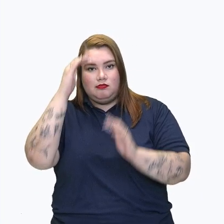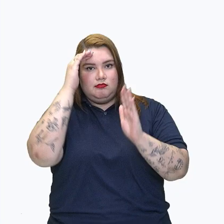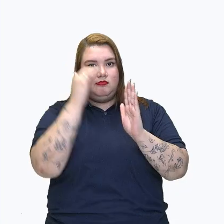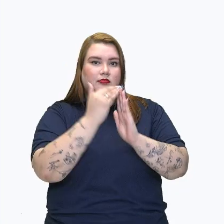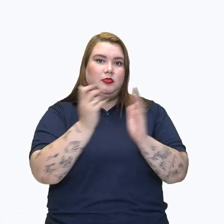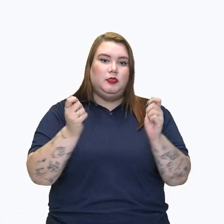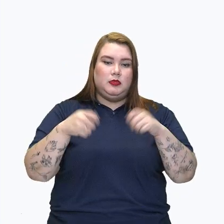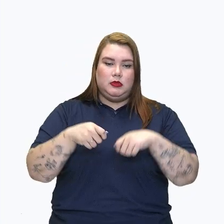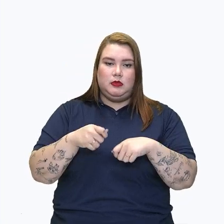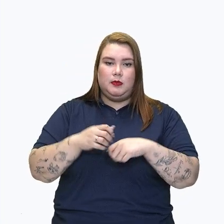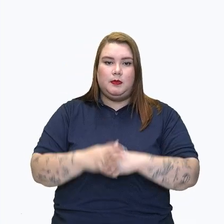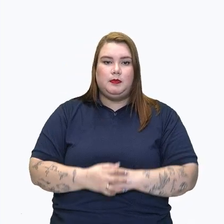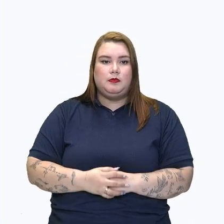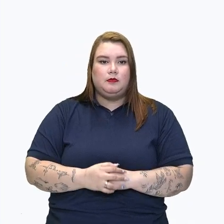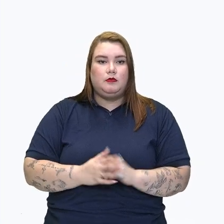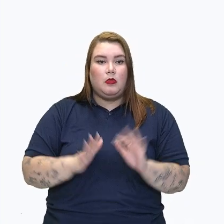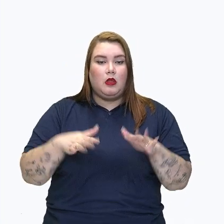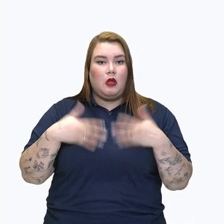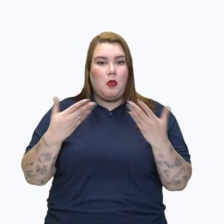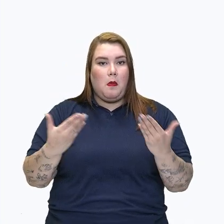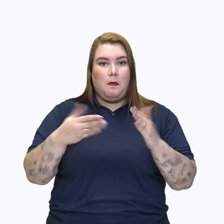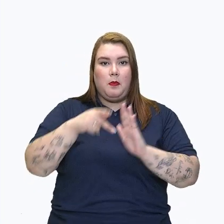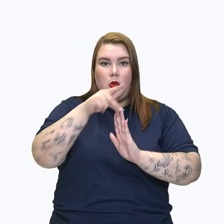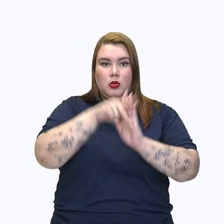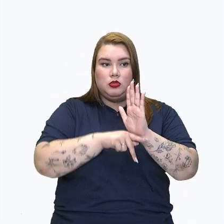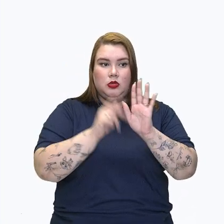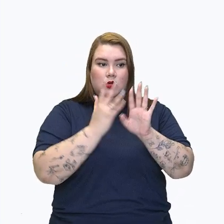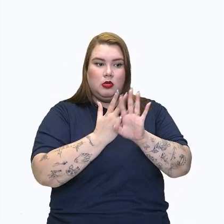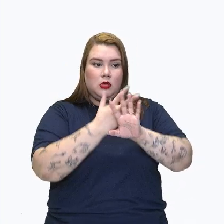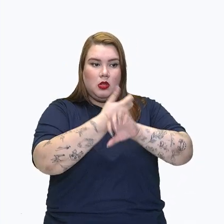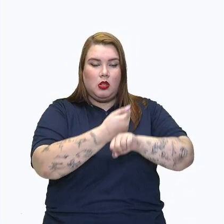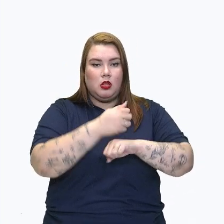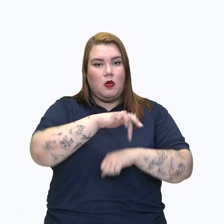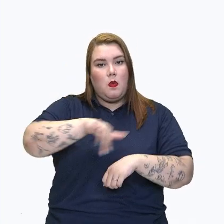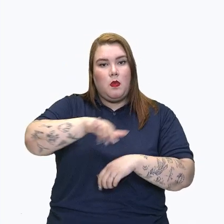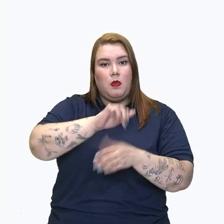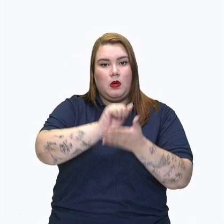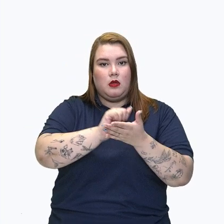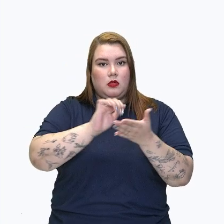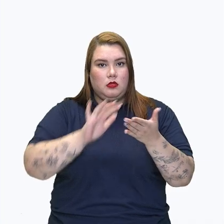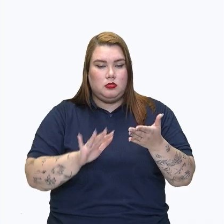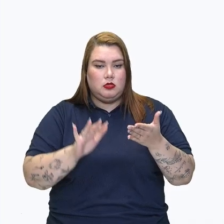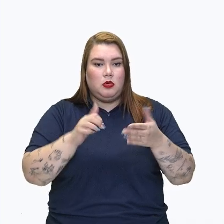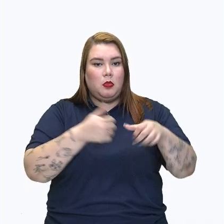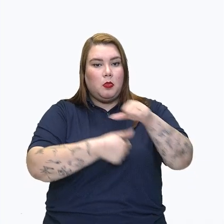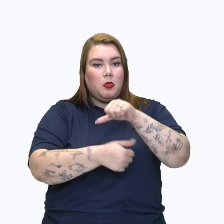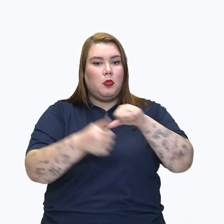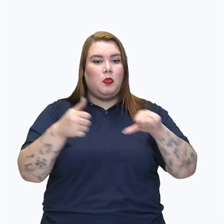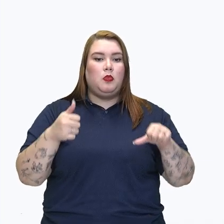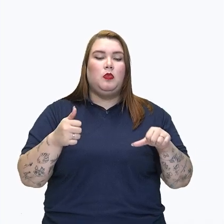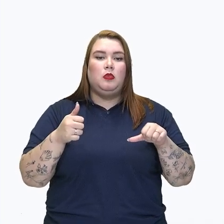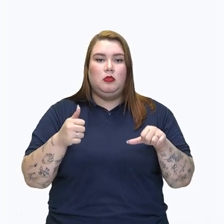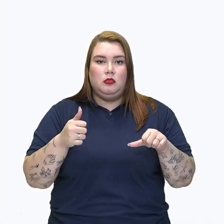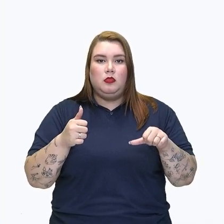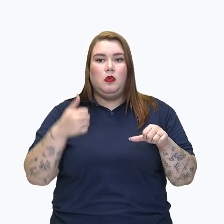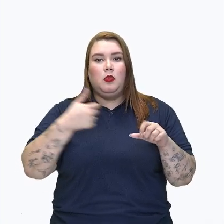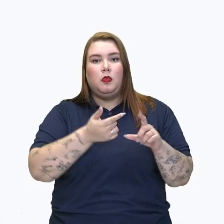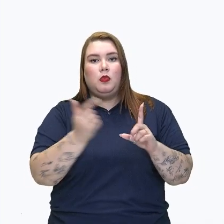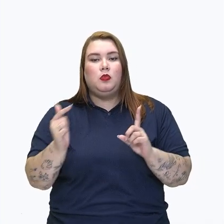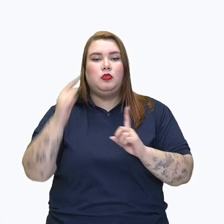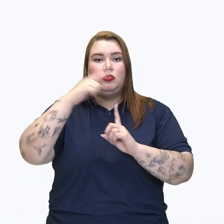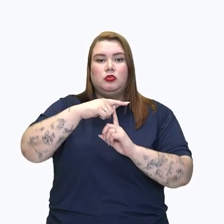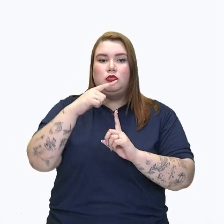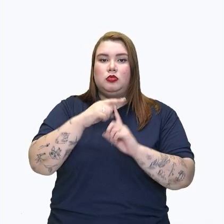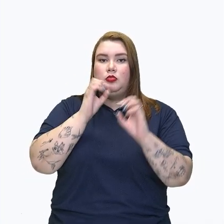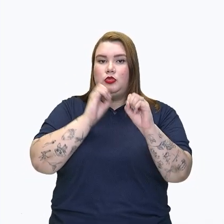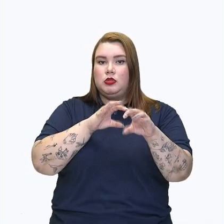projetos interdisciplinares não são mais uma atividade, eles reforçam outra forma de